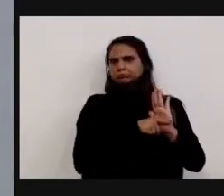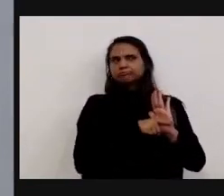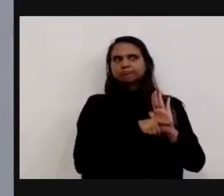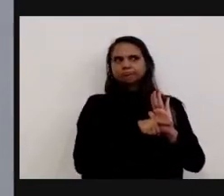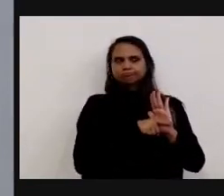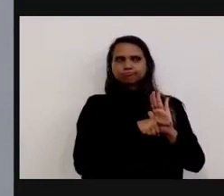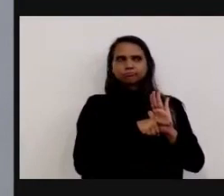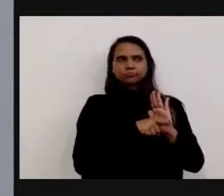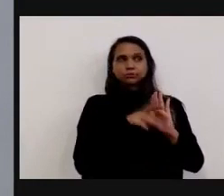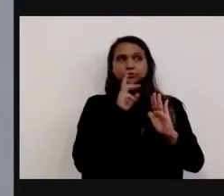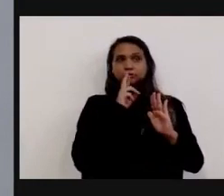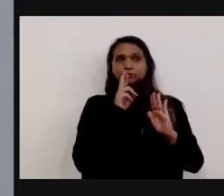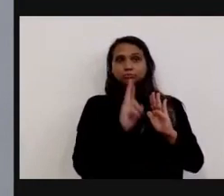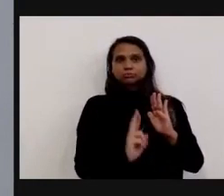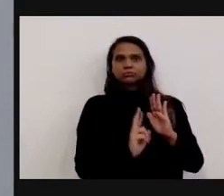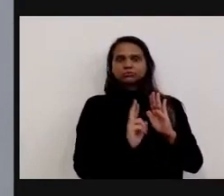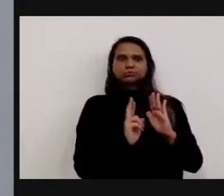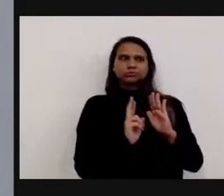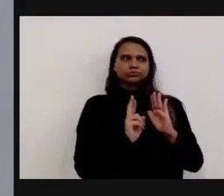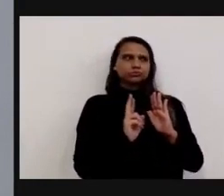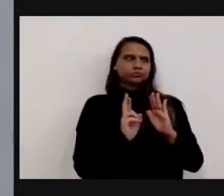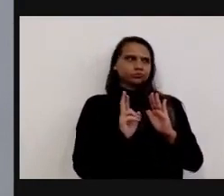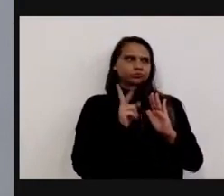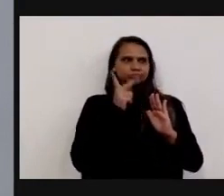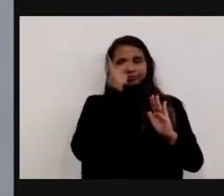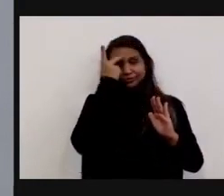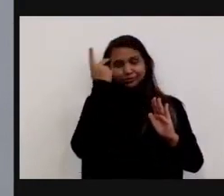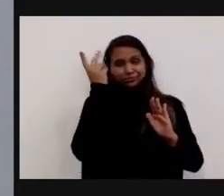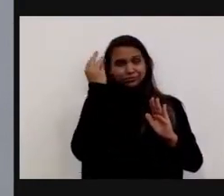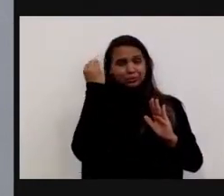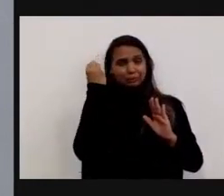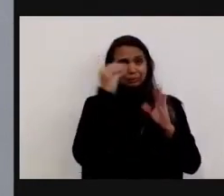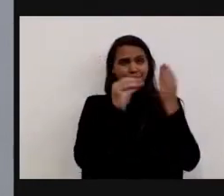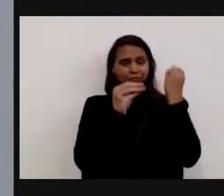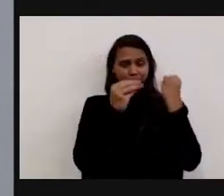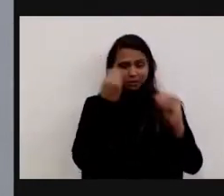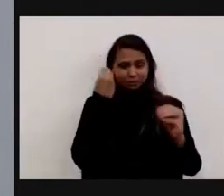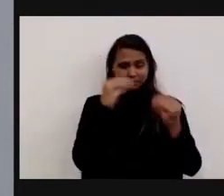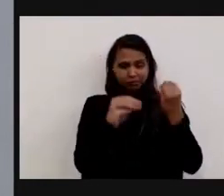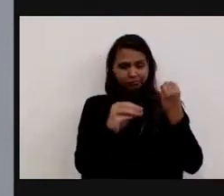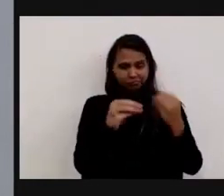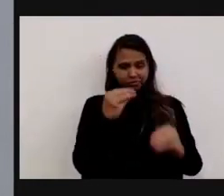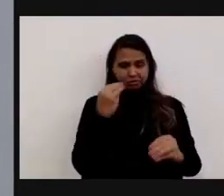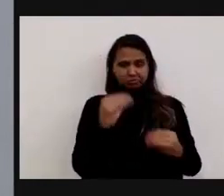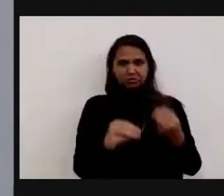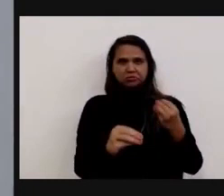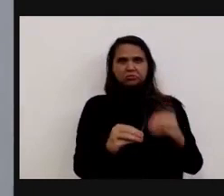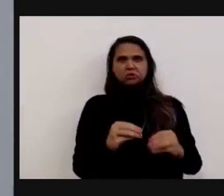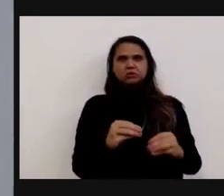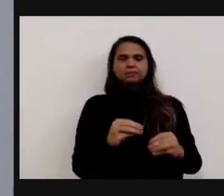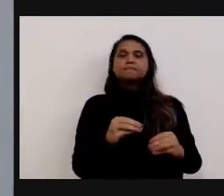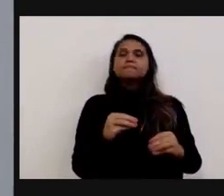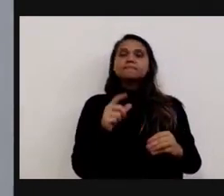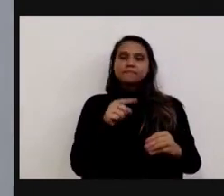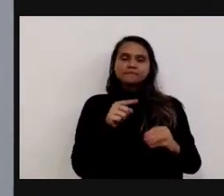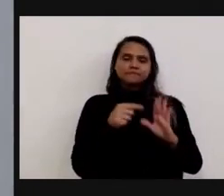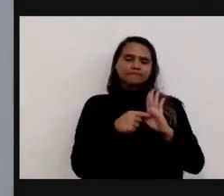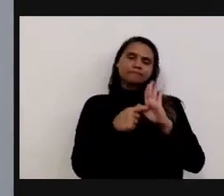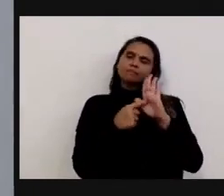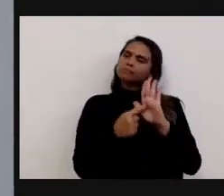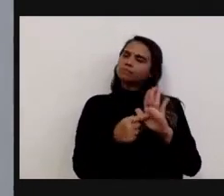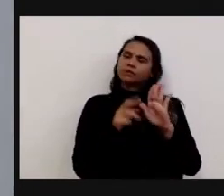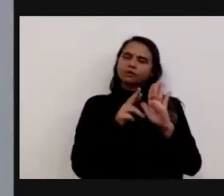as respostas eram anônimas o pessoal E aproveitou para bicar a porta né E aí apareceu aquele resultado